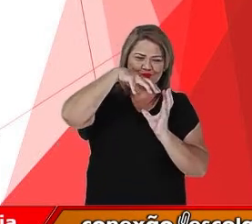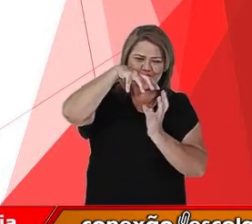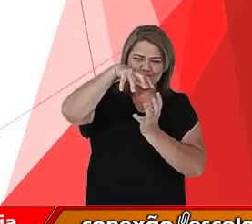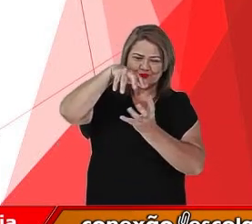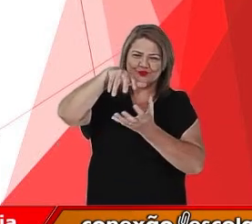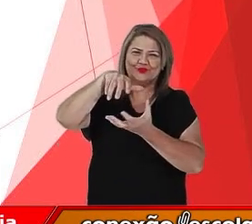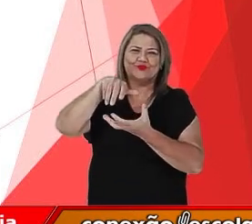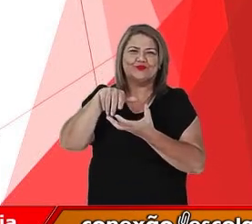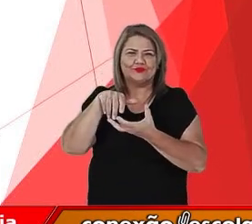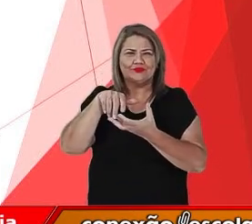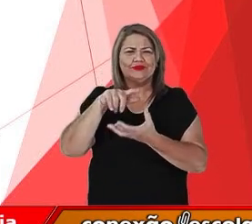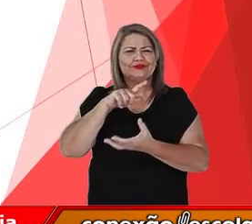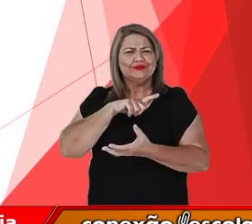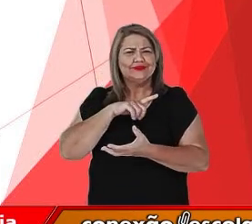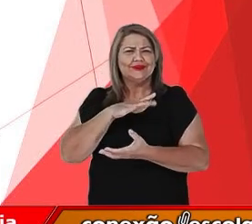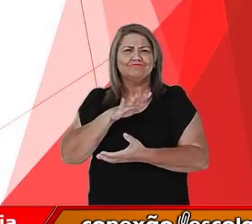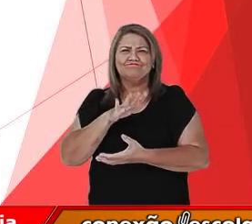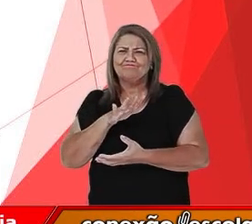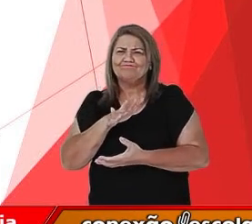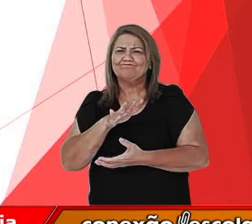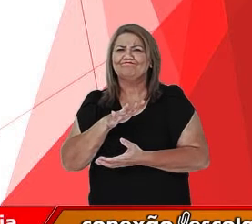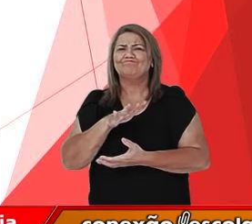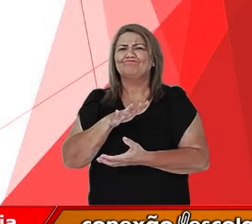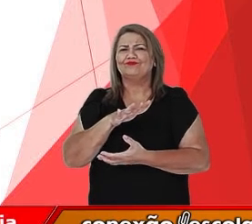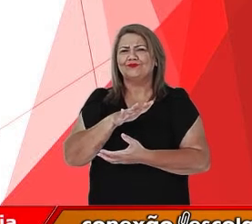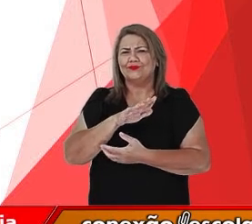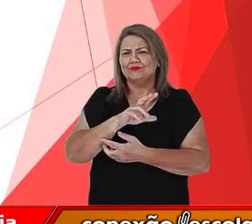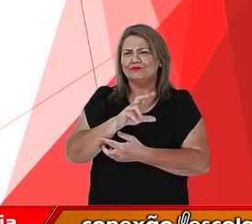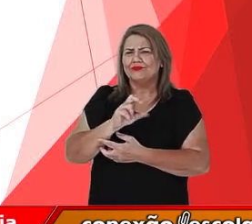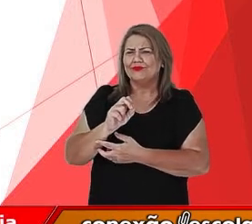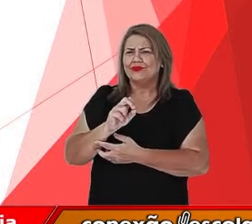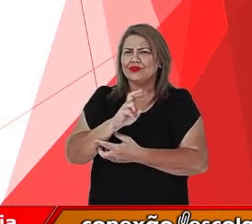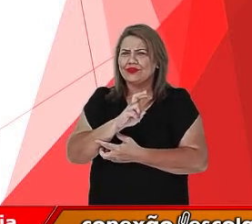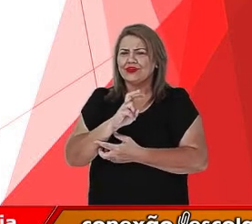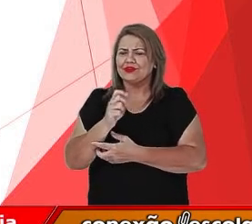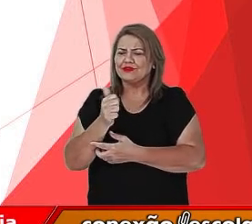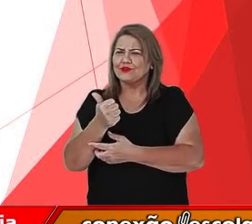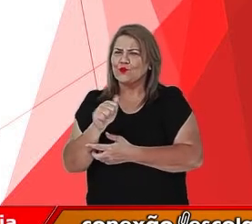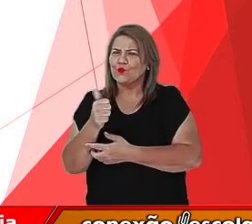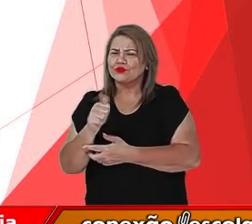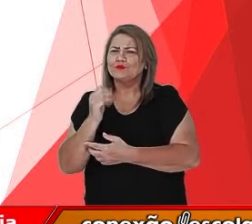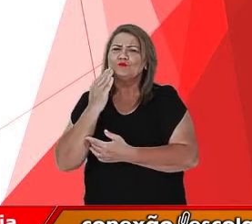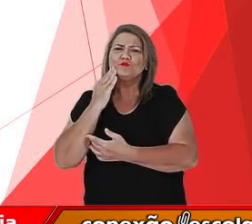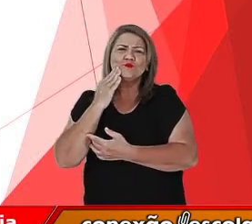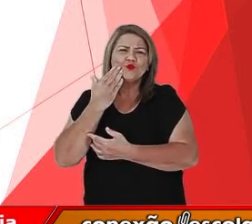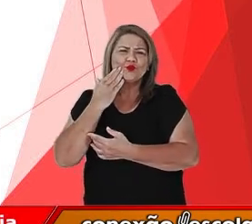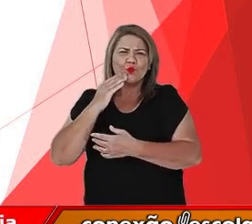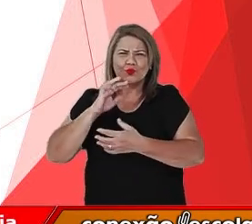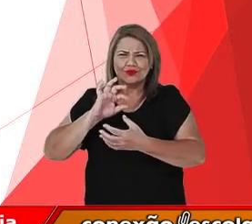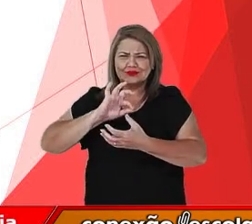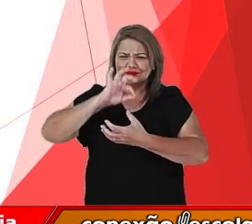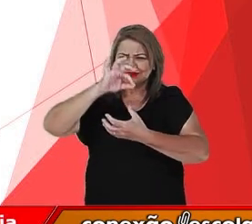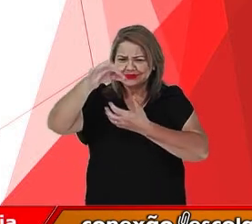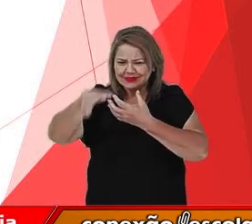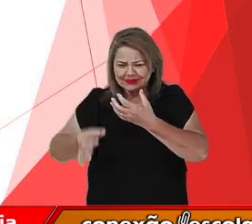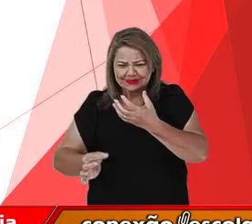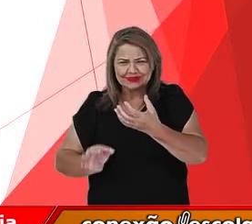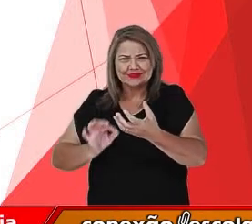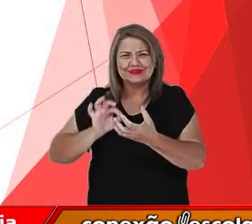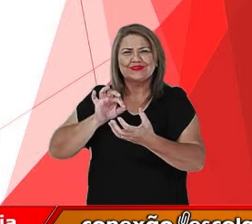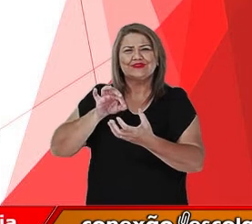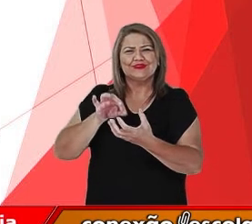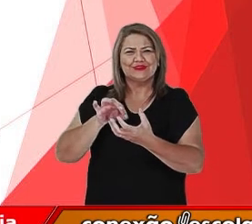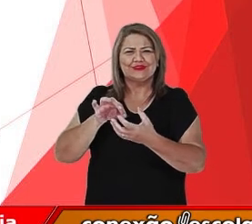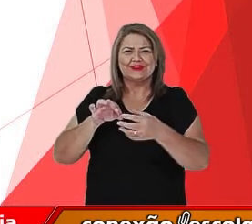tem aproximadamente 511 milhões de quilômetros quadrados de